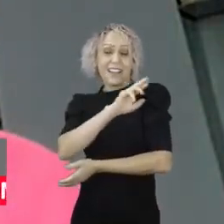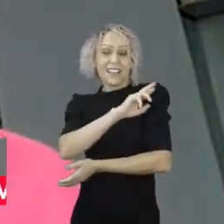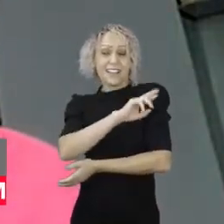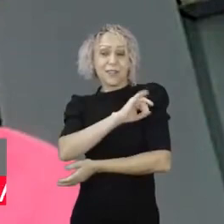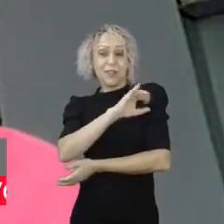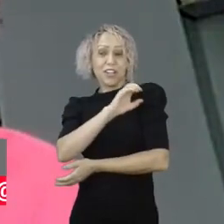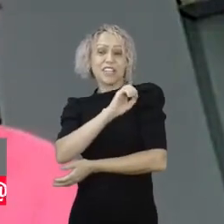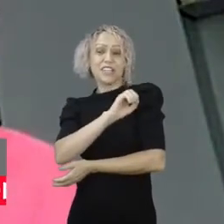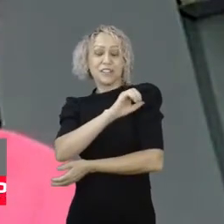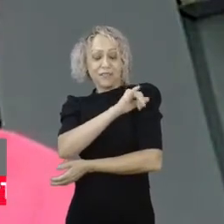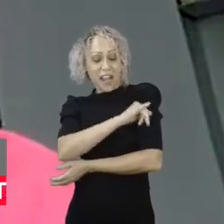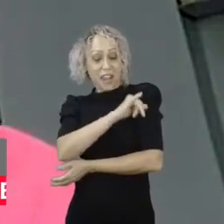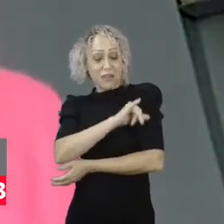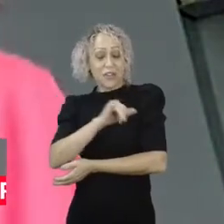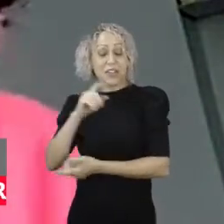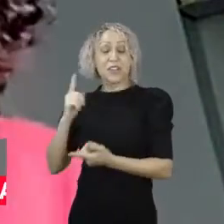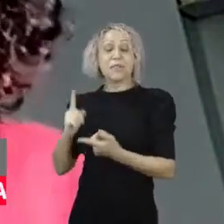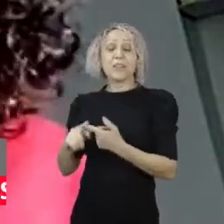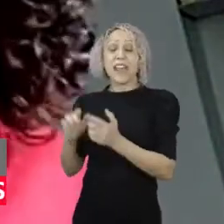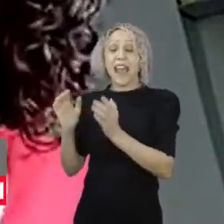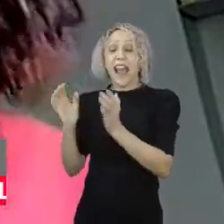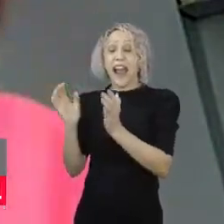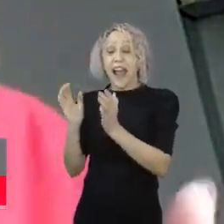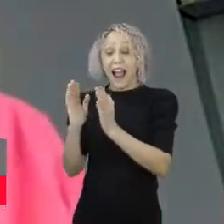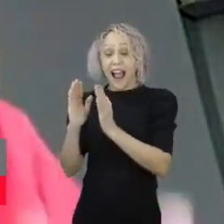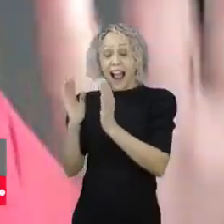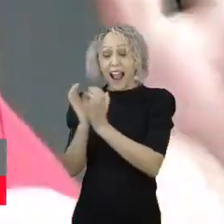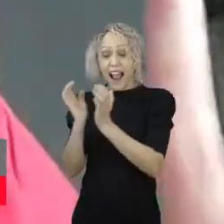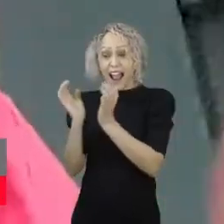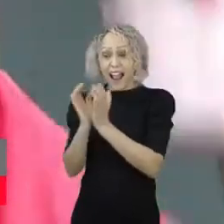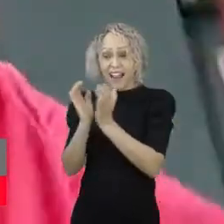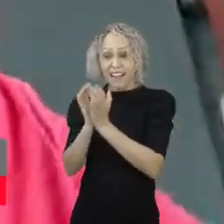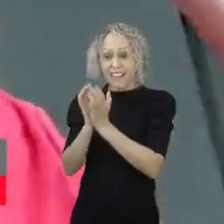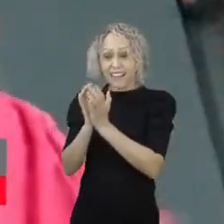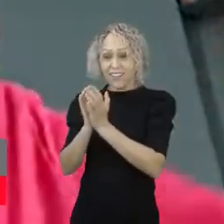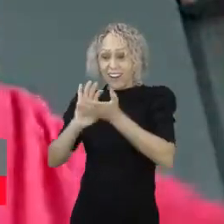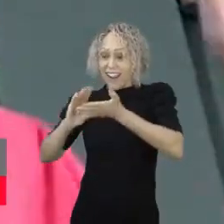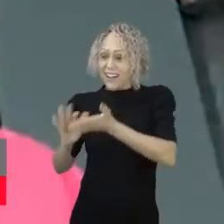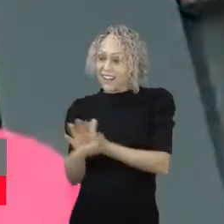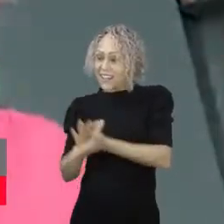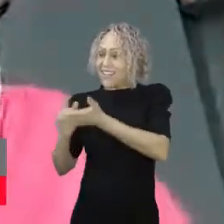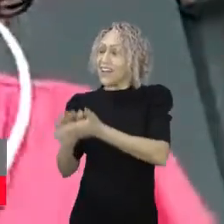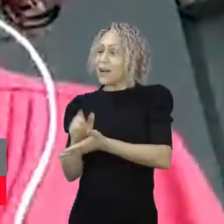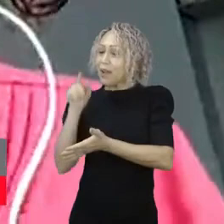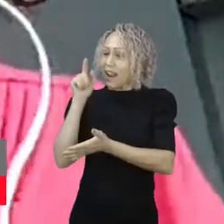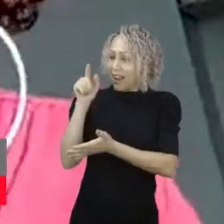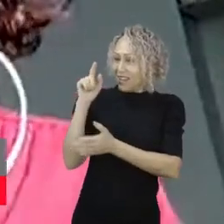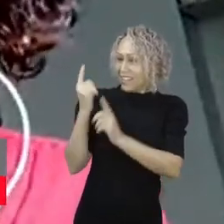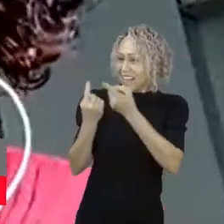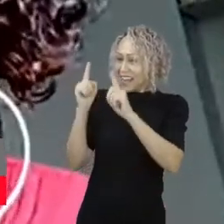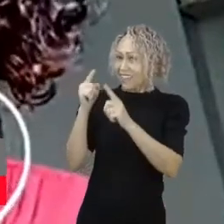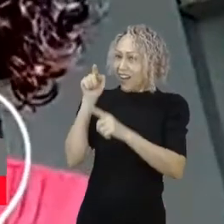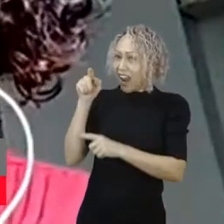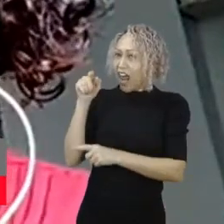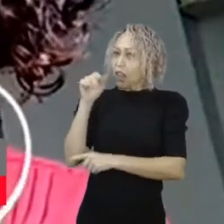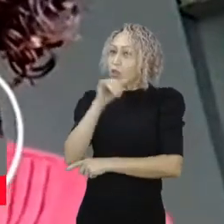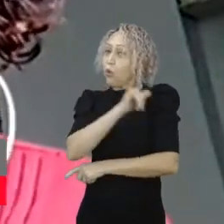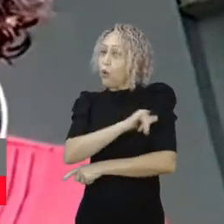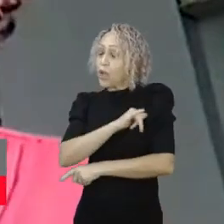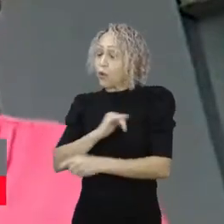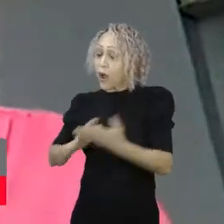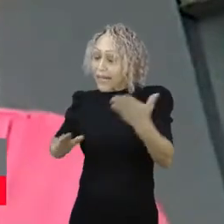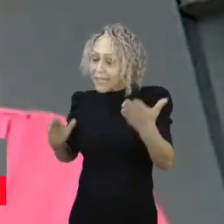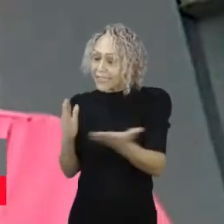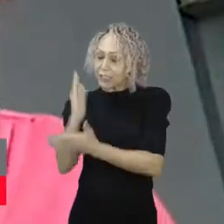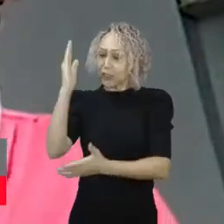ano que vem, né? Mas fiquei triste com a minha Mangueira, mas vamos nós, viva a graça. E aí o que é que